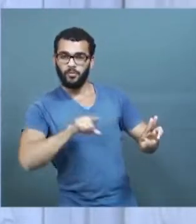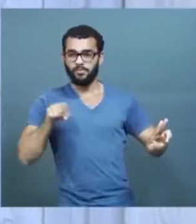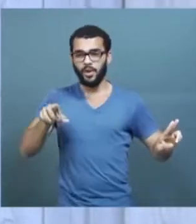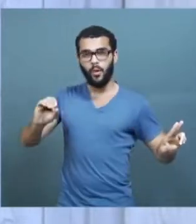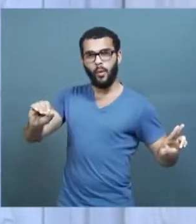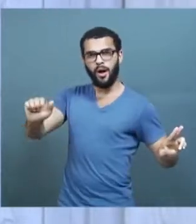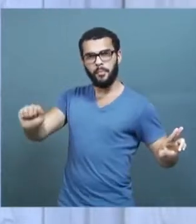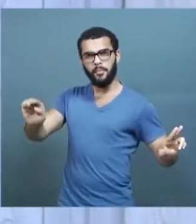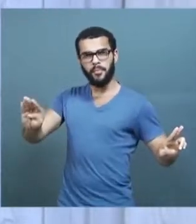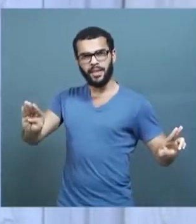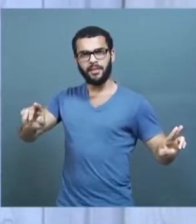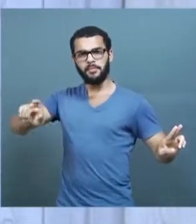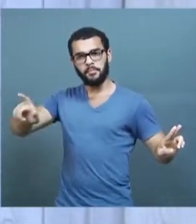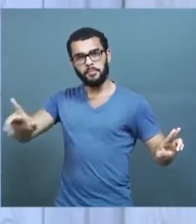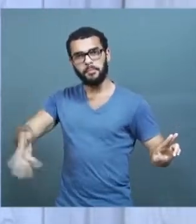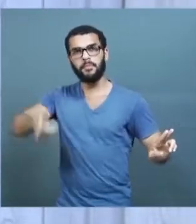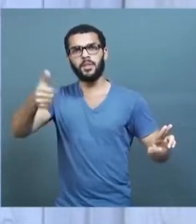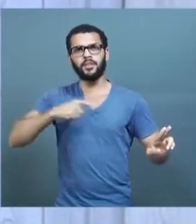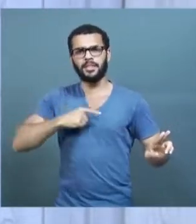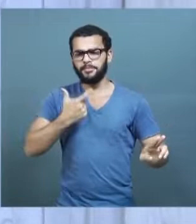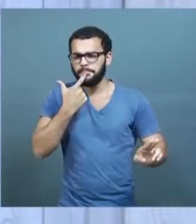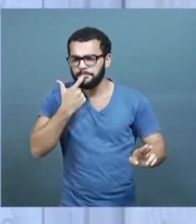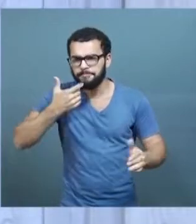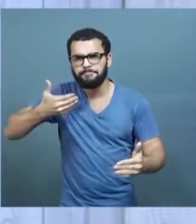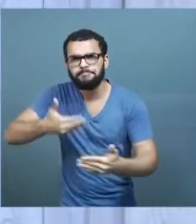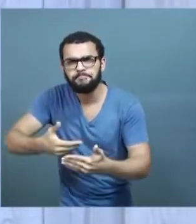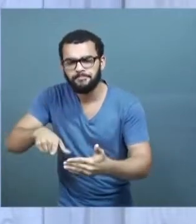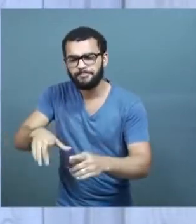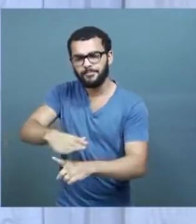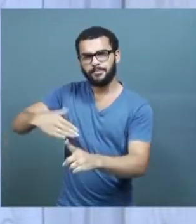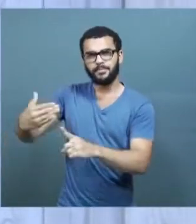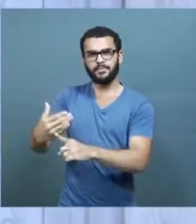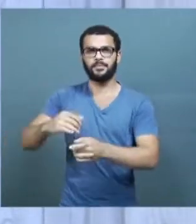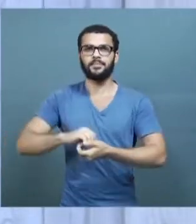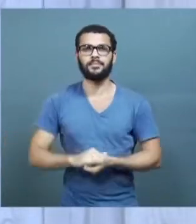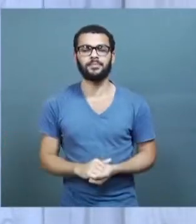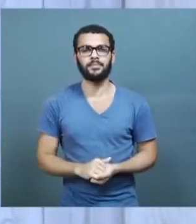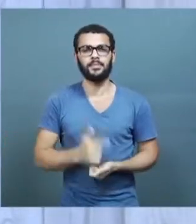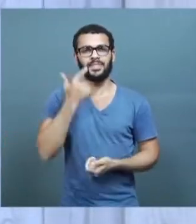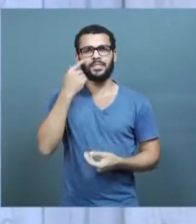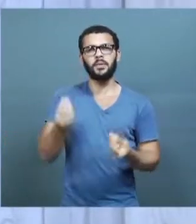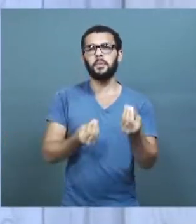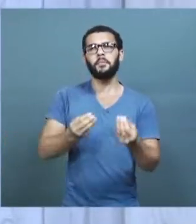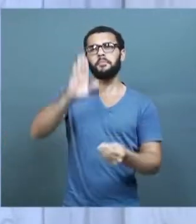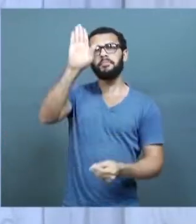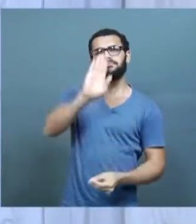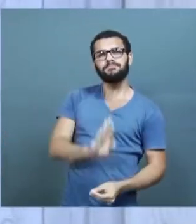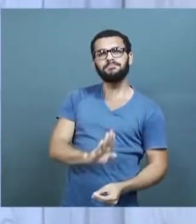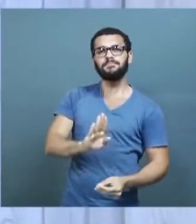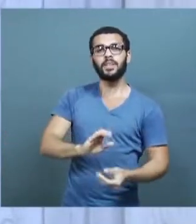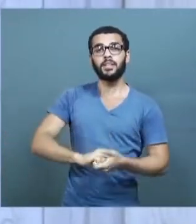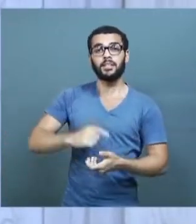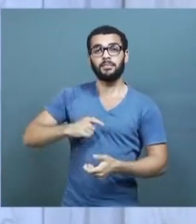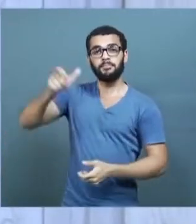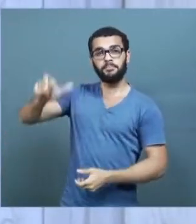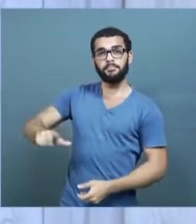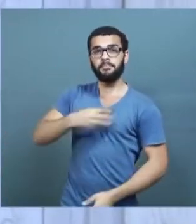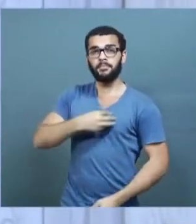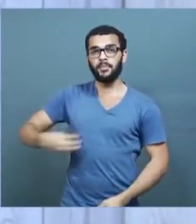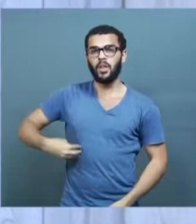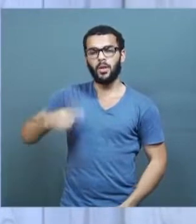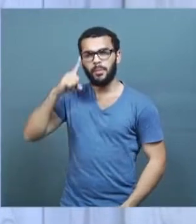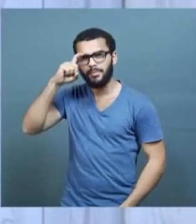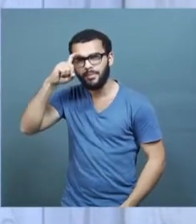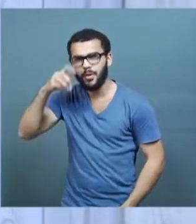aproximem ainda mais da comunidade. Agora, no cenário nacional, o ministro da Justiça, Sérgio Moro, participou ontem de